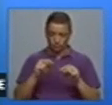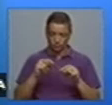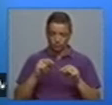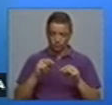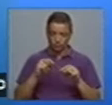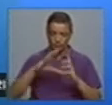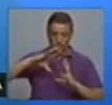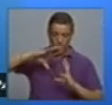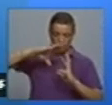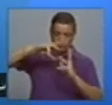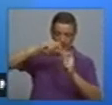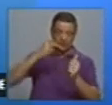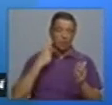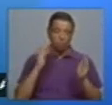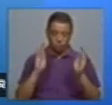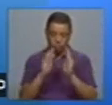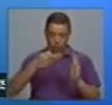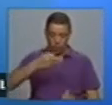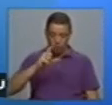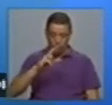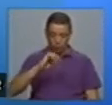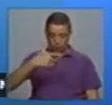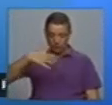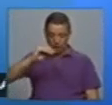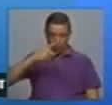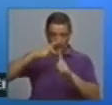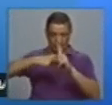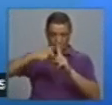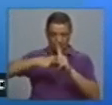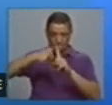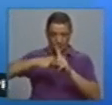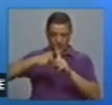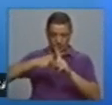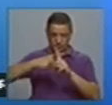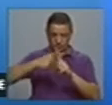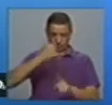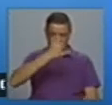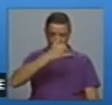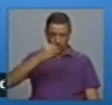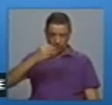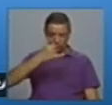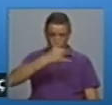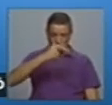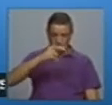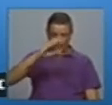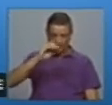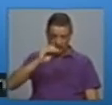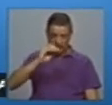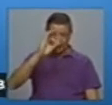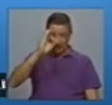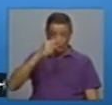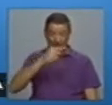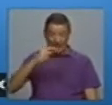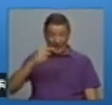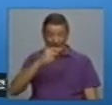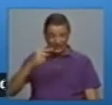num planeta anão como Plutão, que está a uma temperatura superficial de cerca de 230 graus negativos e que ainda por